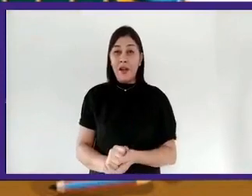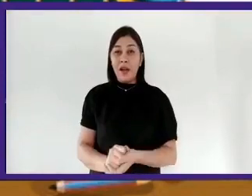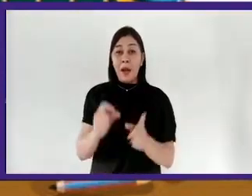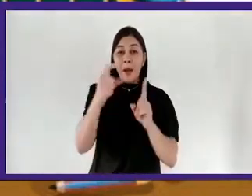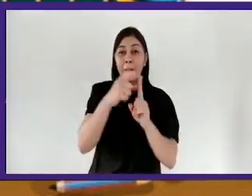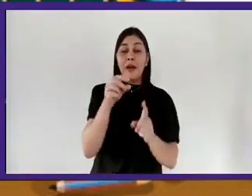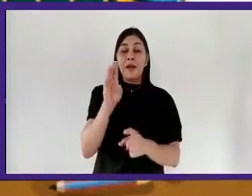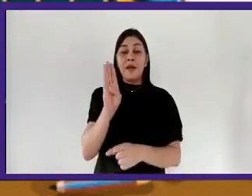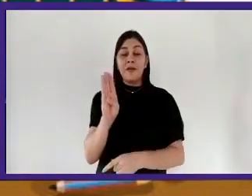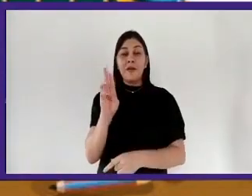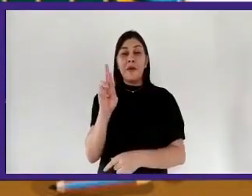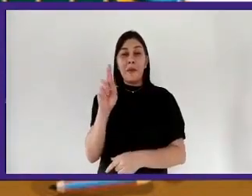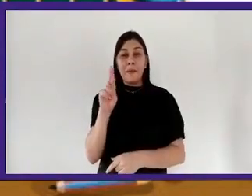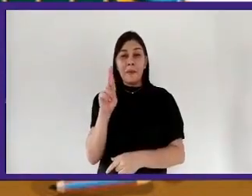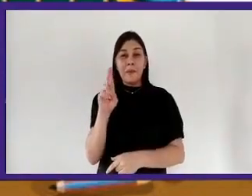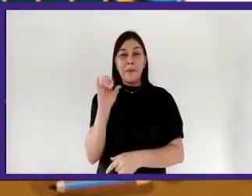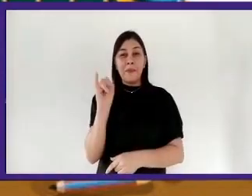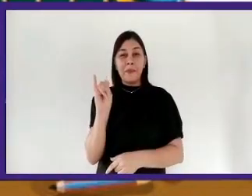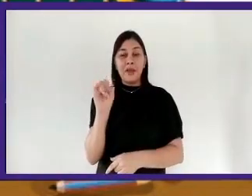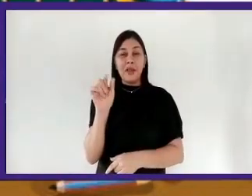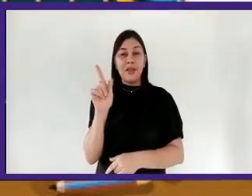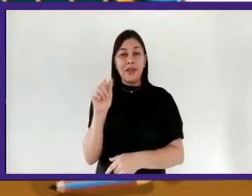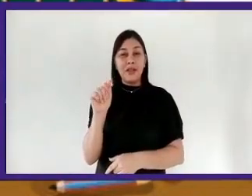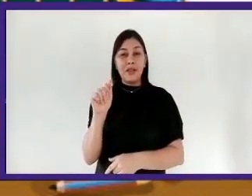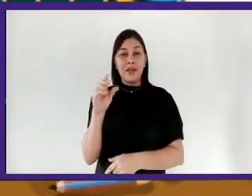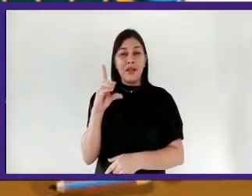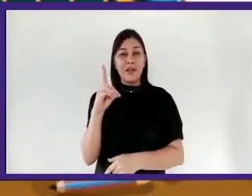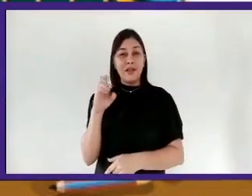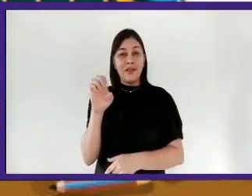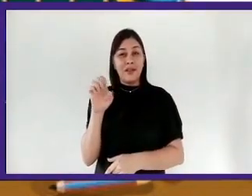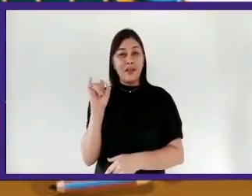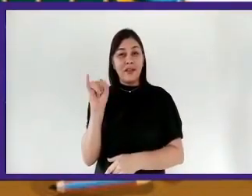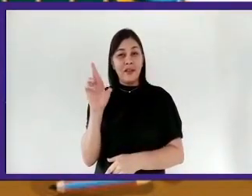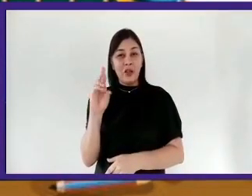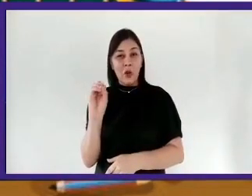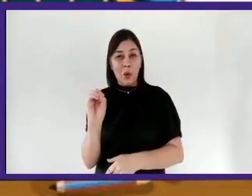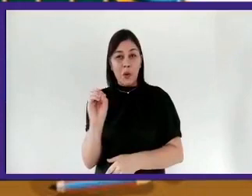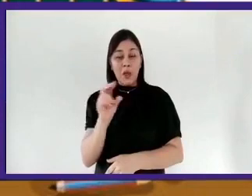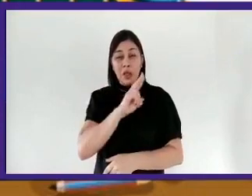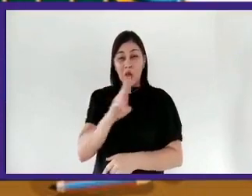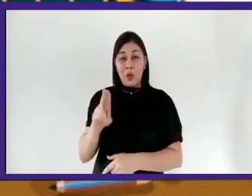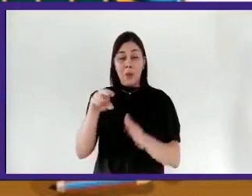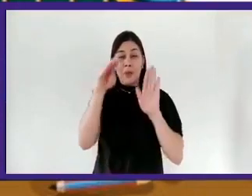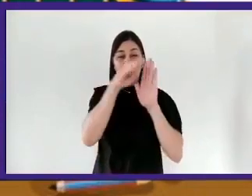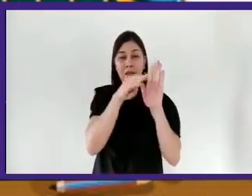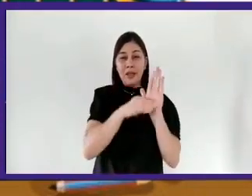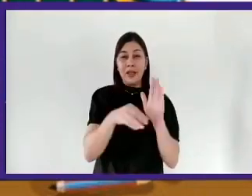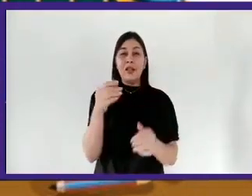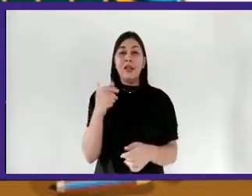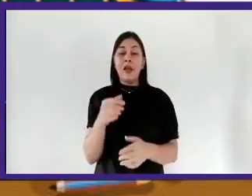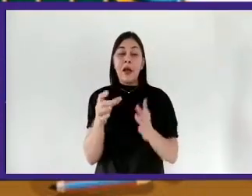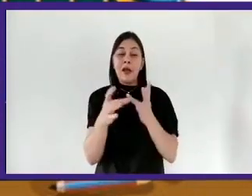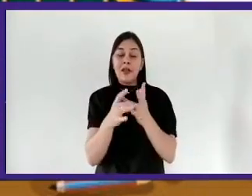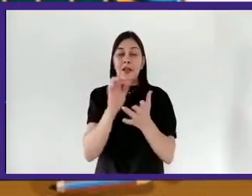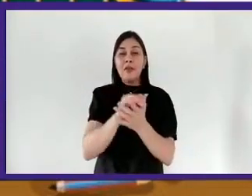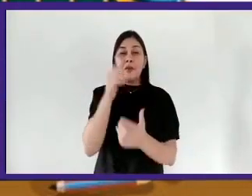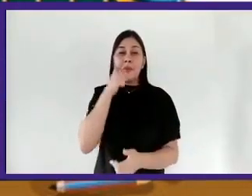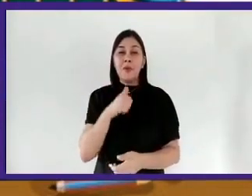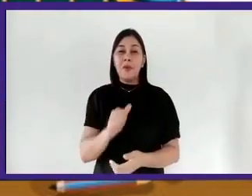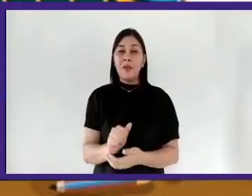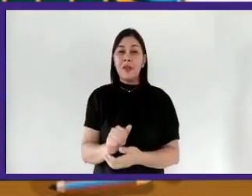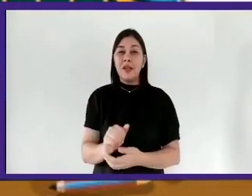palavra brigadeiro, que é o nome da receita que a esposa do seu Alfabeto me